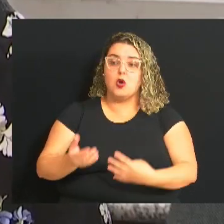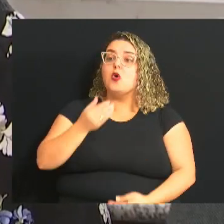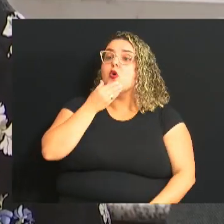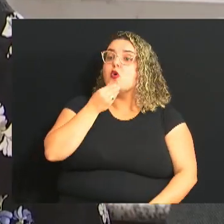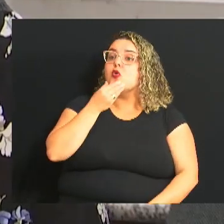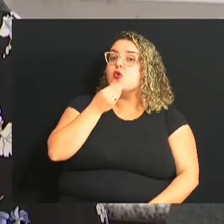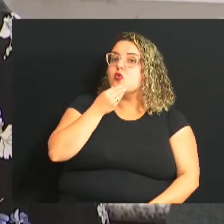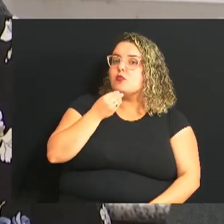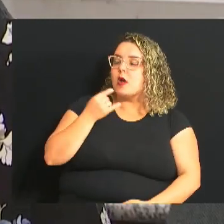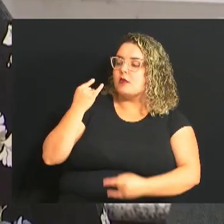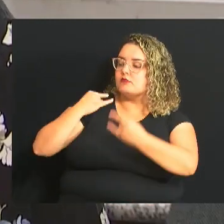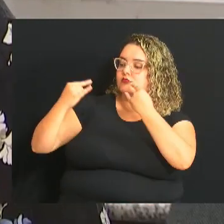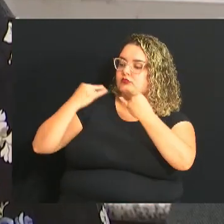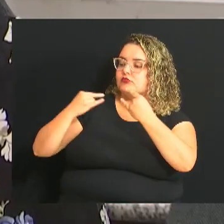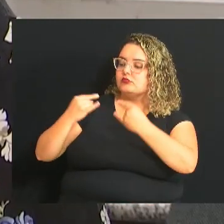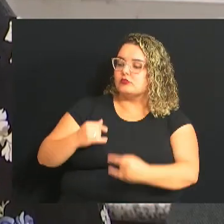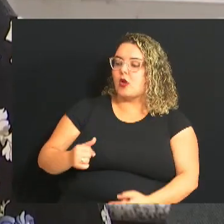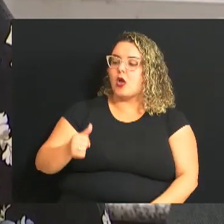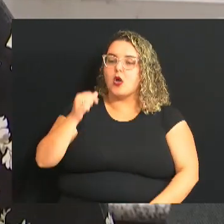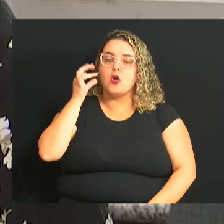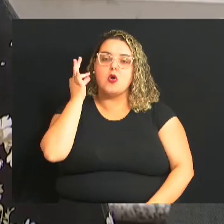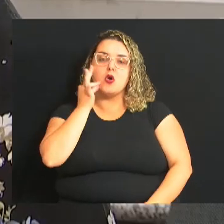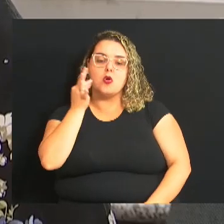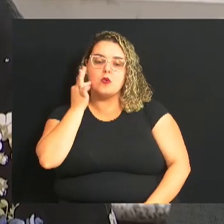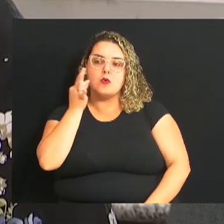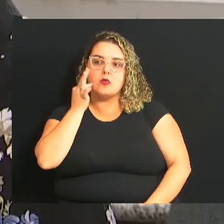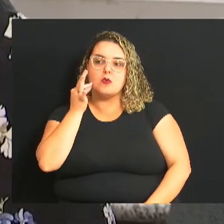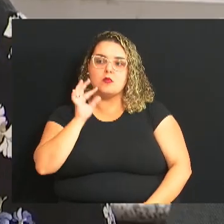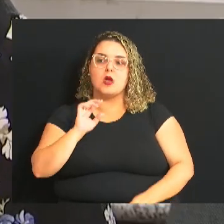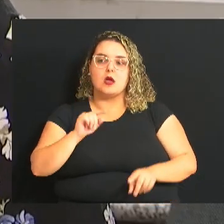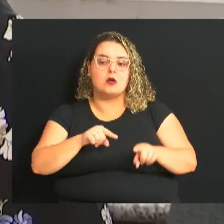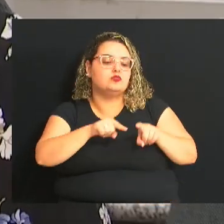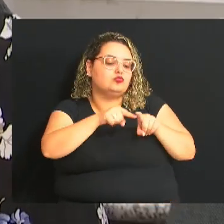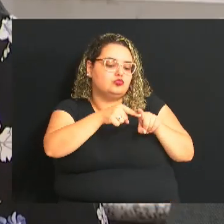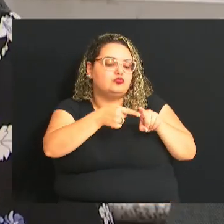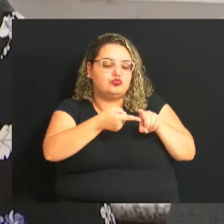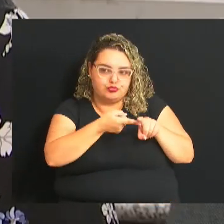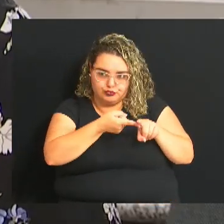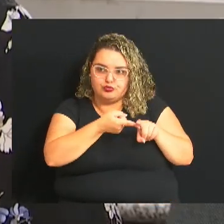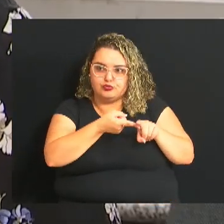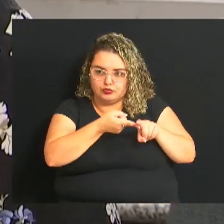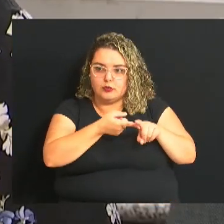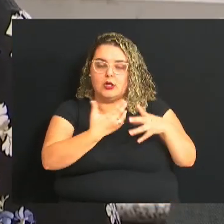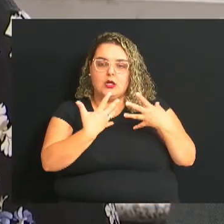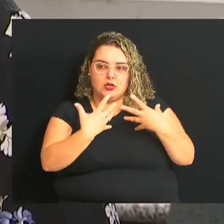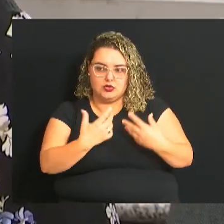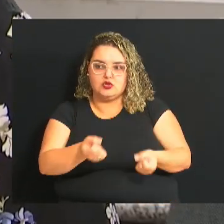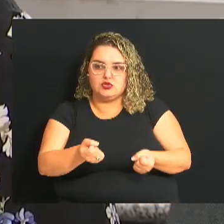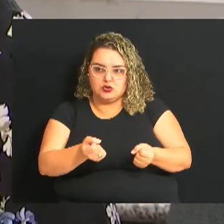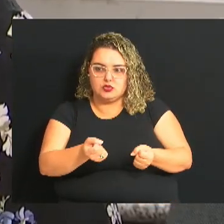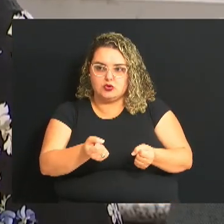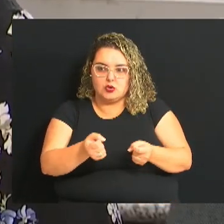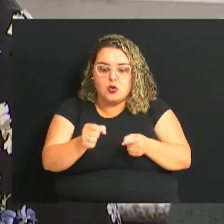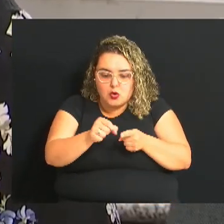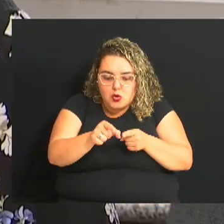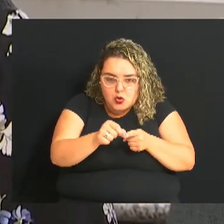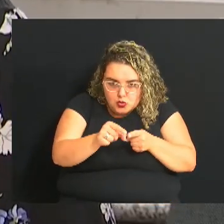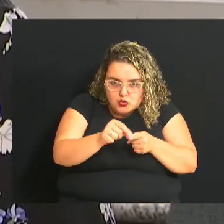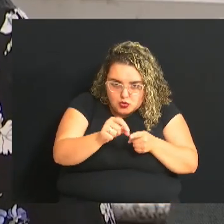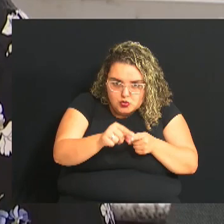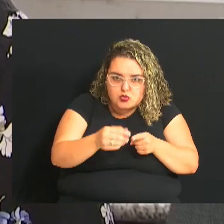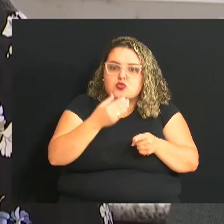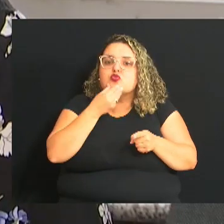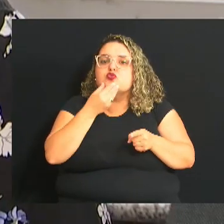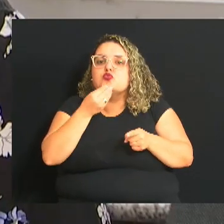eles copulam. A fêmea, depois de inseminada, né, então, depois de receber os espermatozoides do